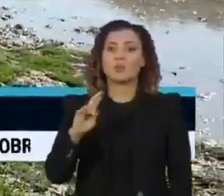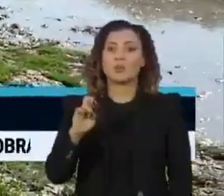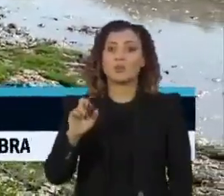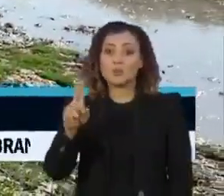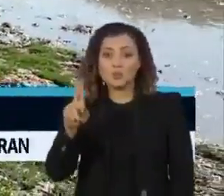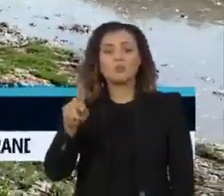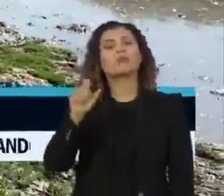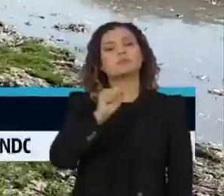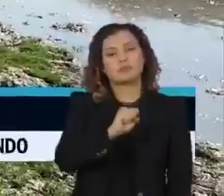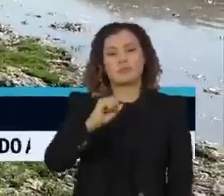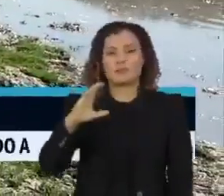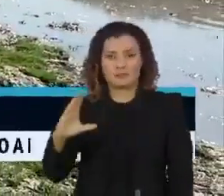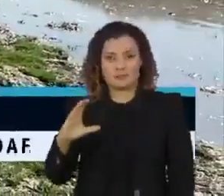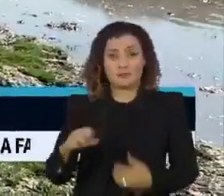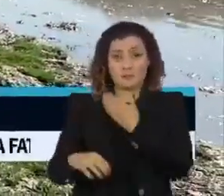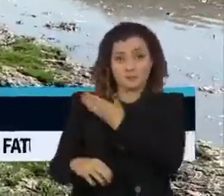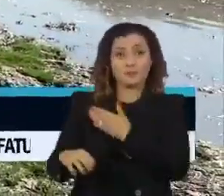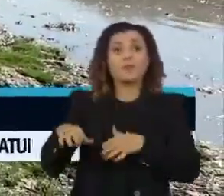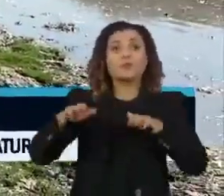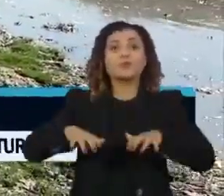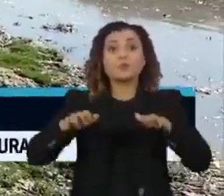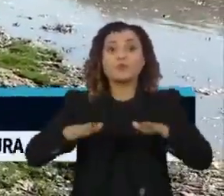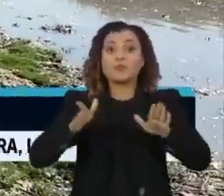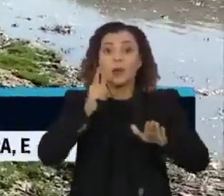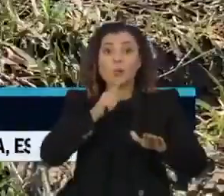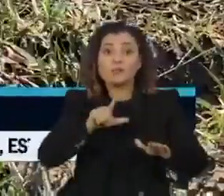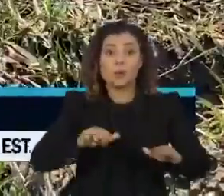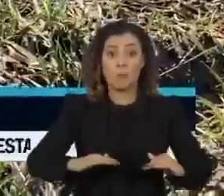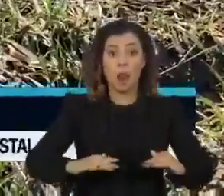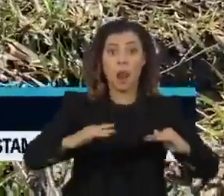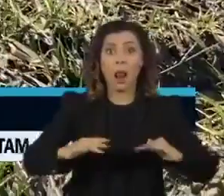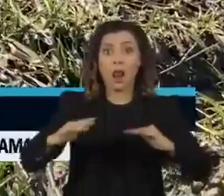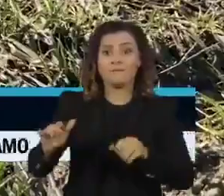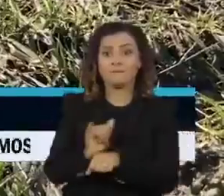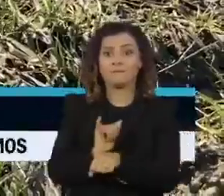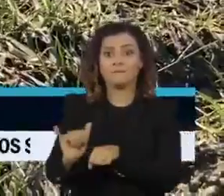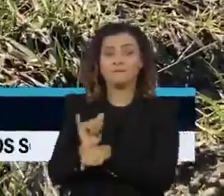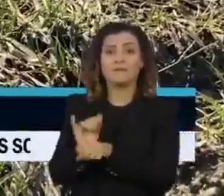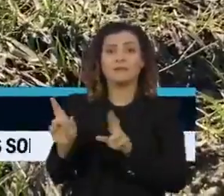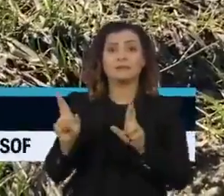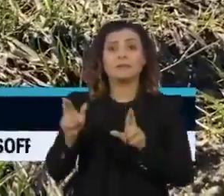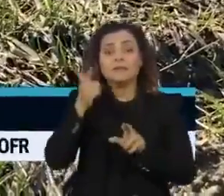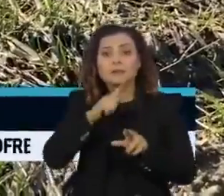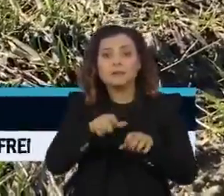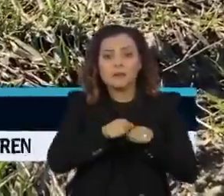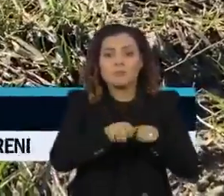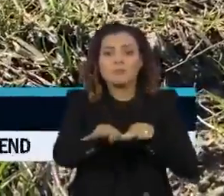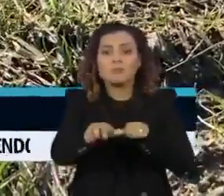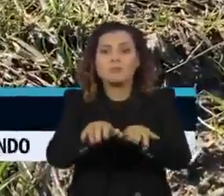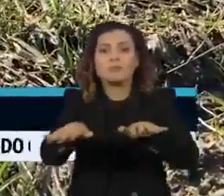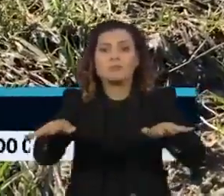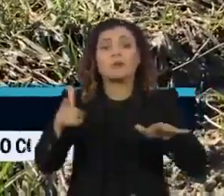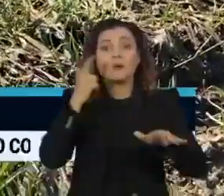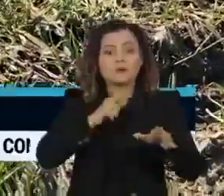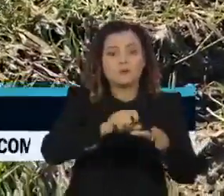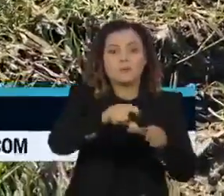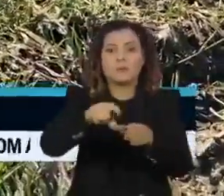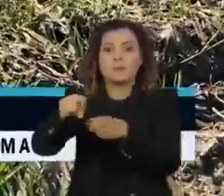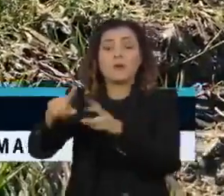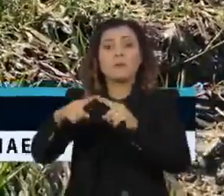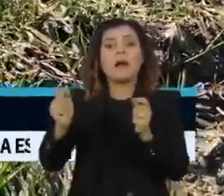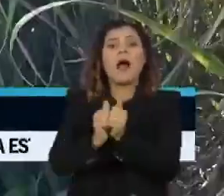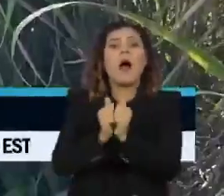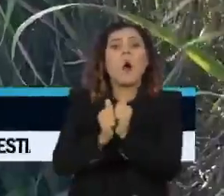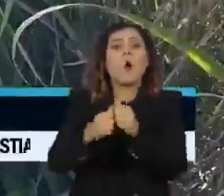Catarina. Com a chuva dos últimos dias, ele já encheu seus canteiros e se prepara para a semeadura. O problema é que o arroz precisa de um